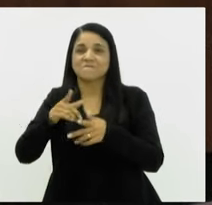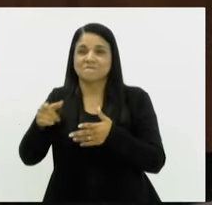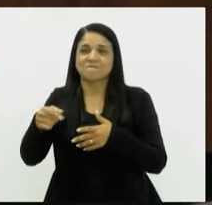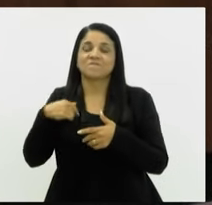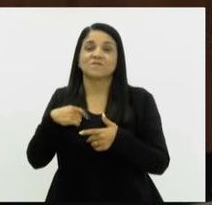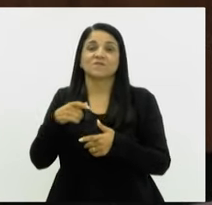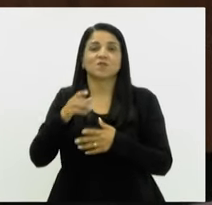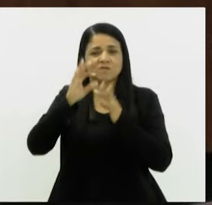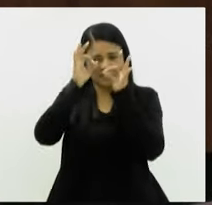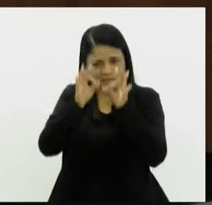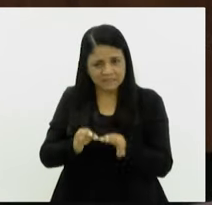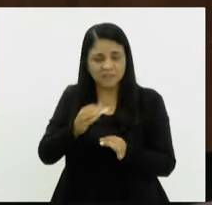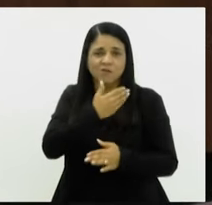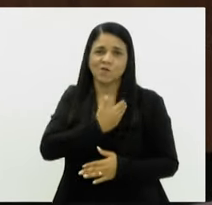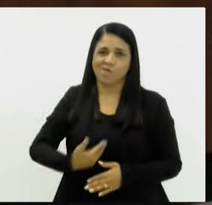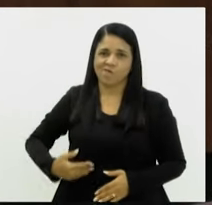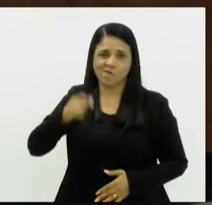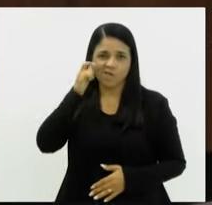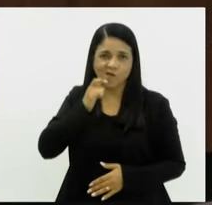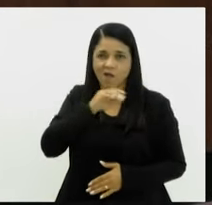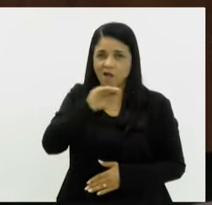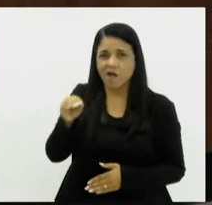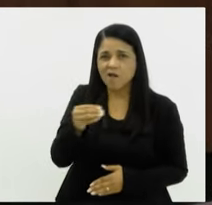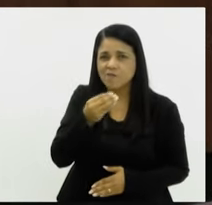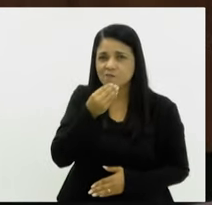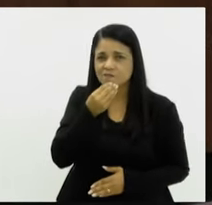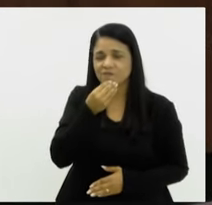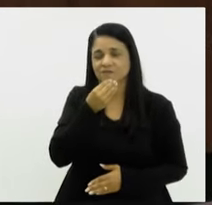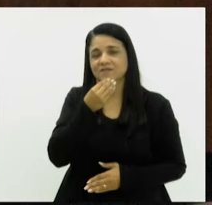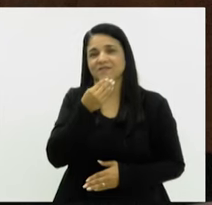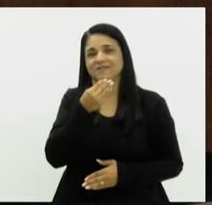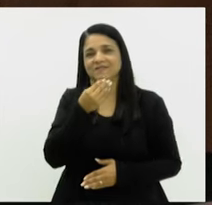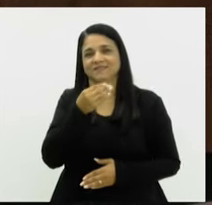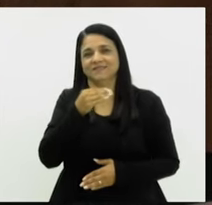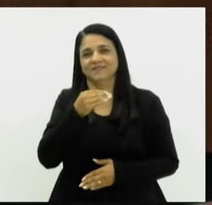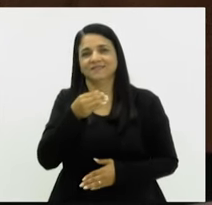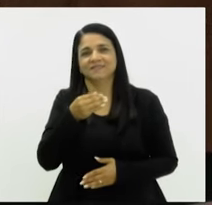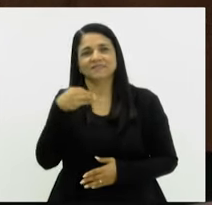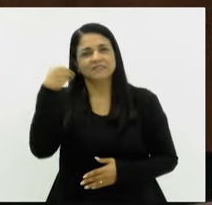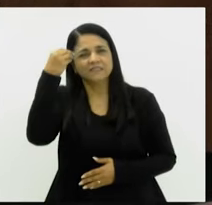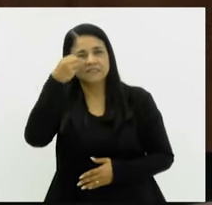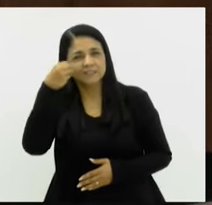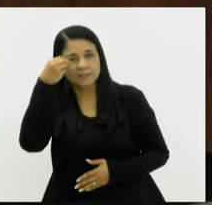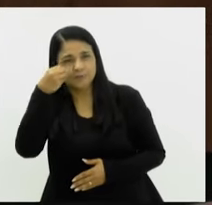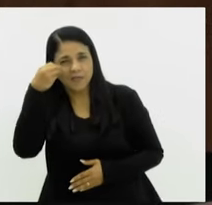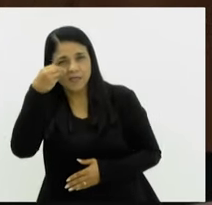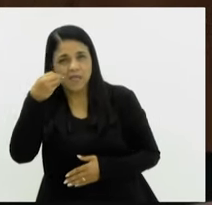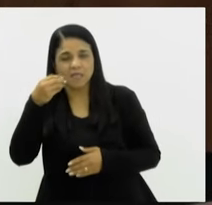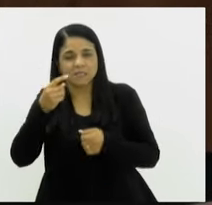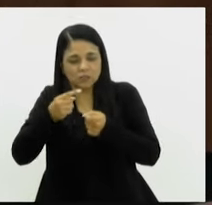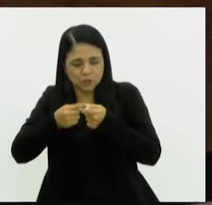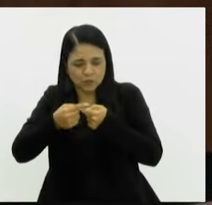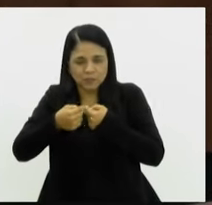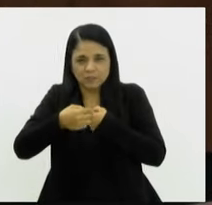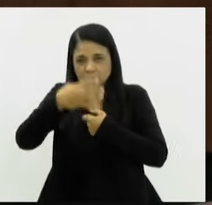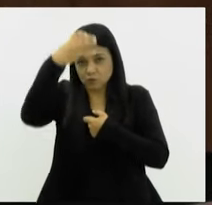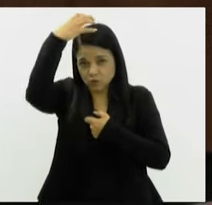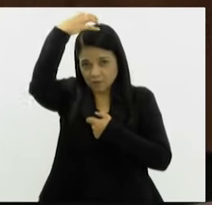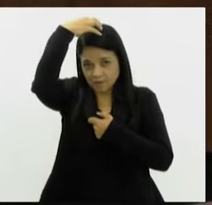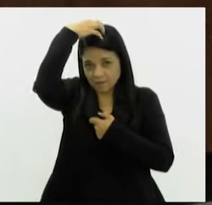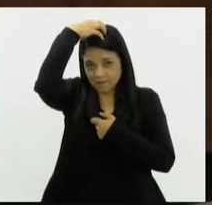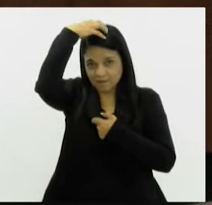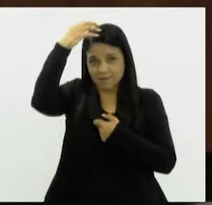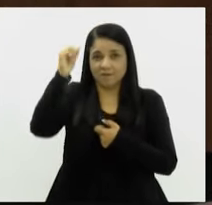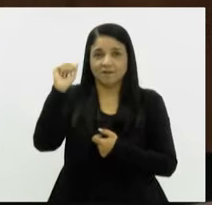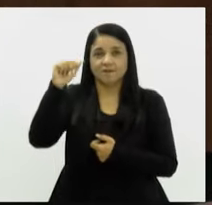que o nosso governador, aproveitando, não é, a experiência exitosa do município de Angra dos Reis,